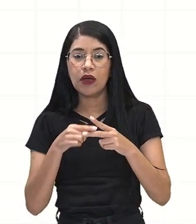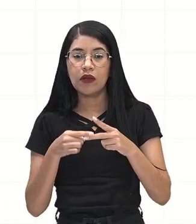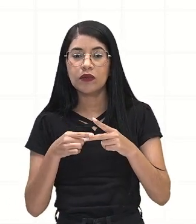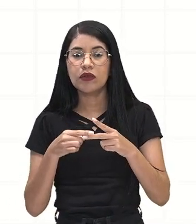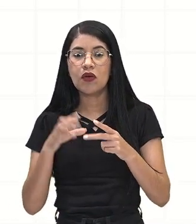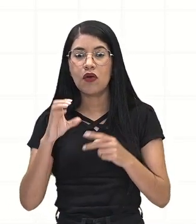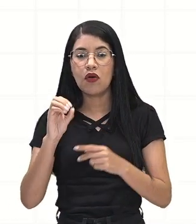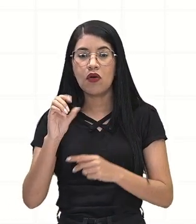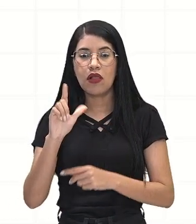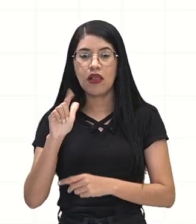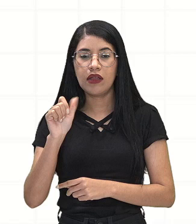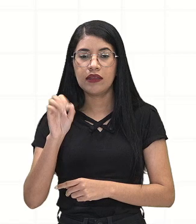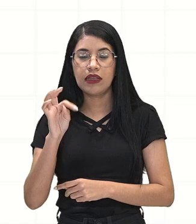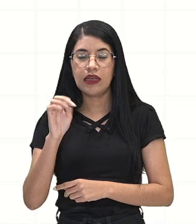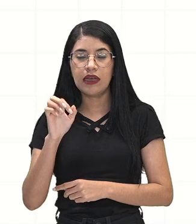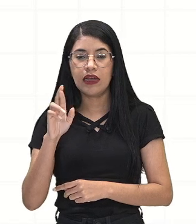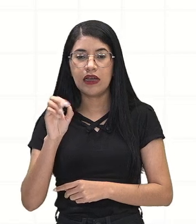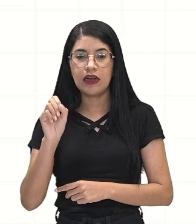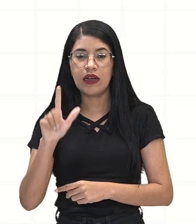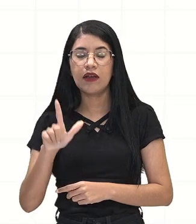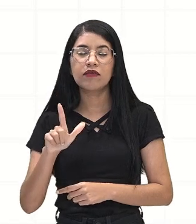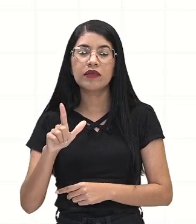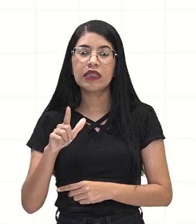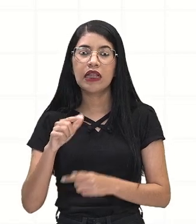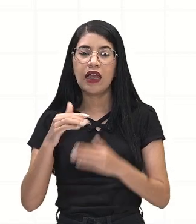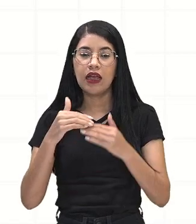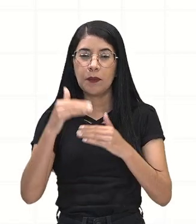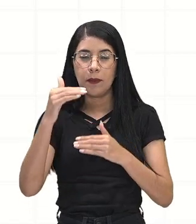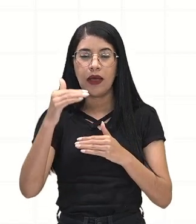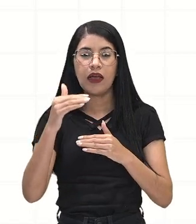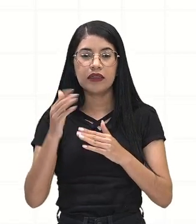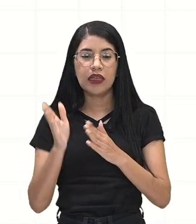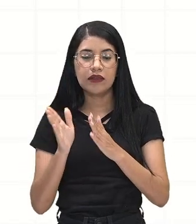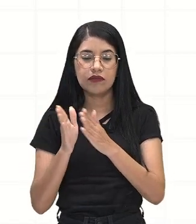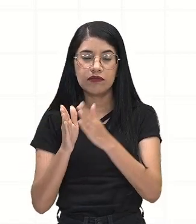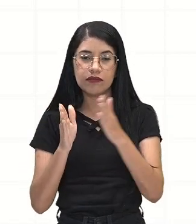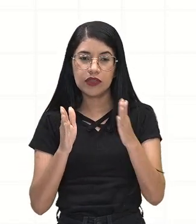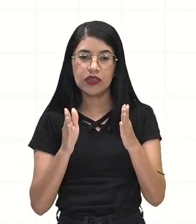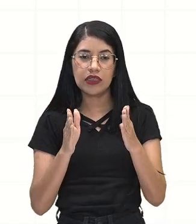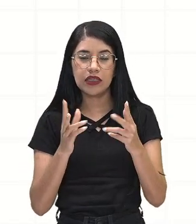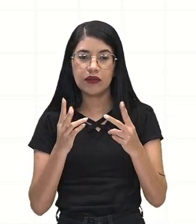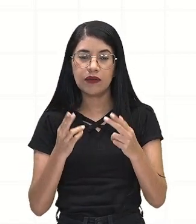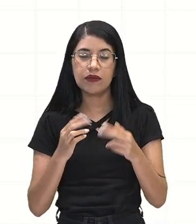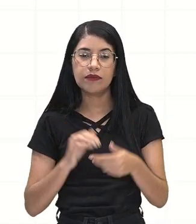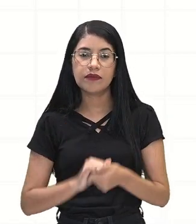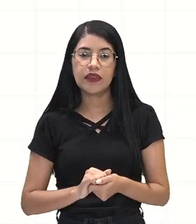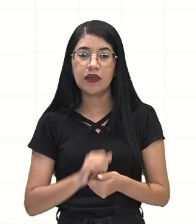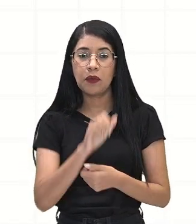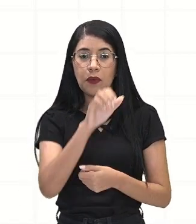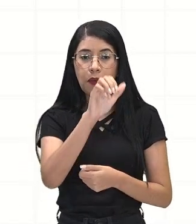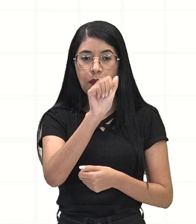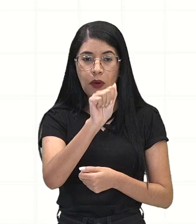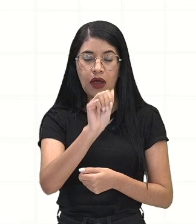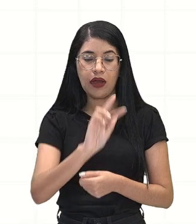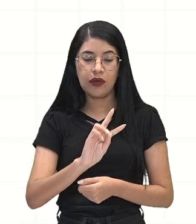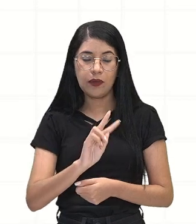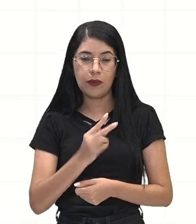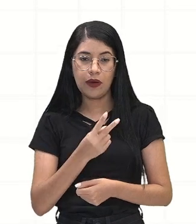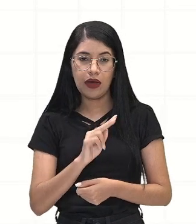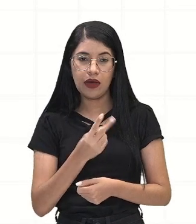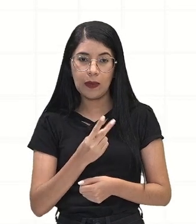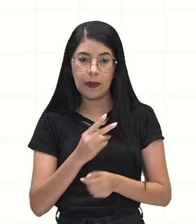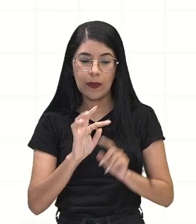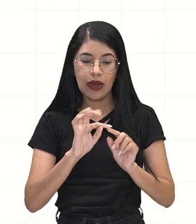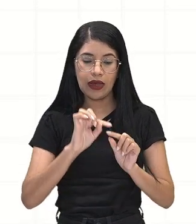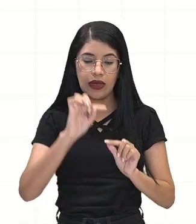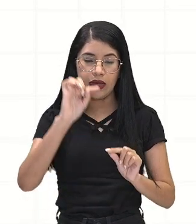colaterais, por que colaterais? Porque estão do mesmo lado, beleza? Então, observe que tanto o ângulo A quanto o ângulo H, eles estão